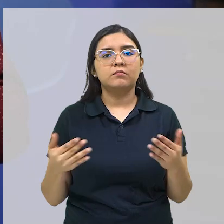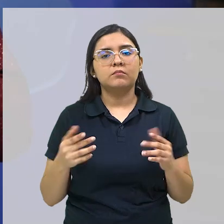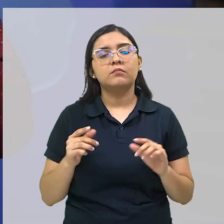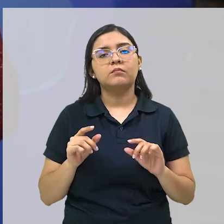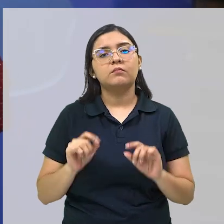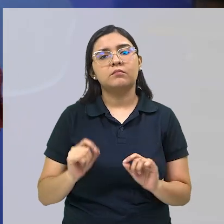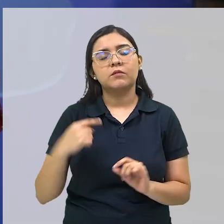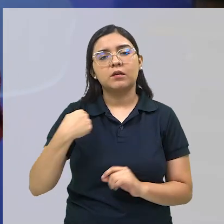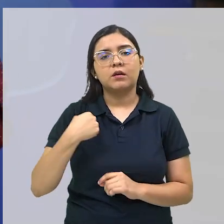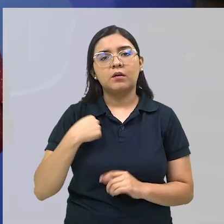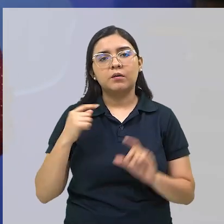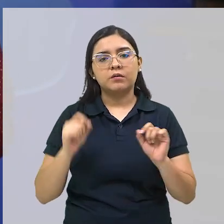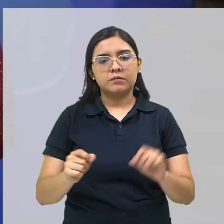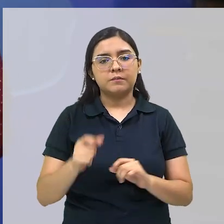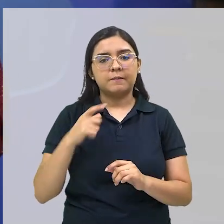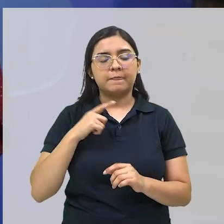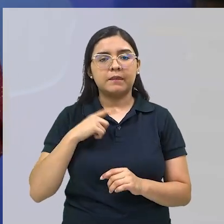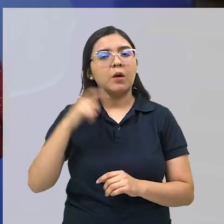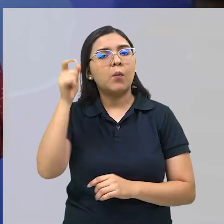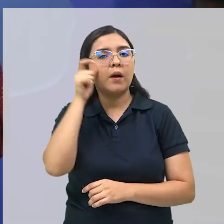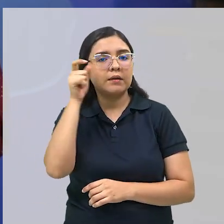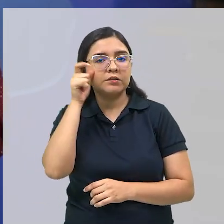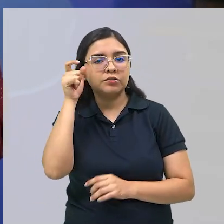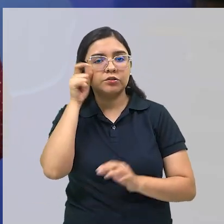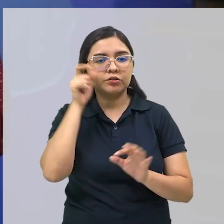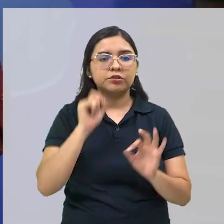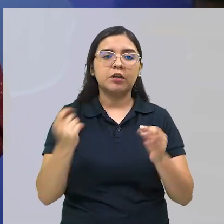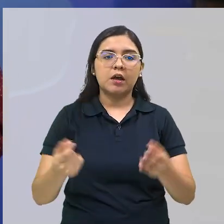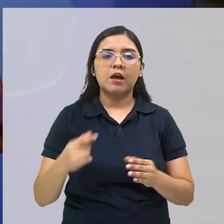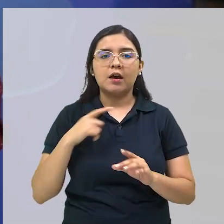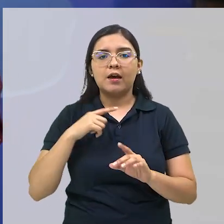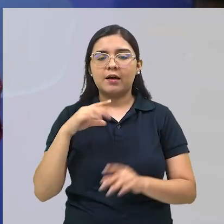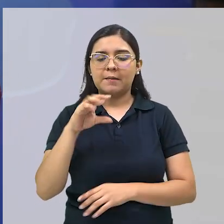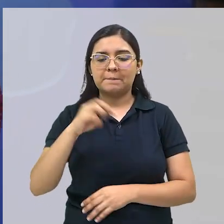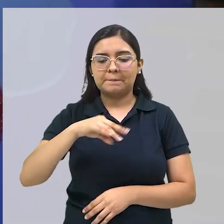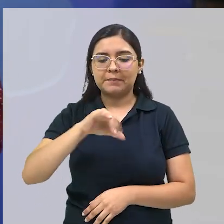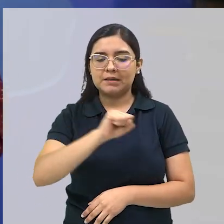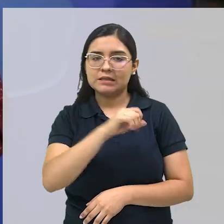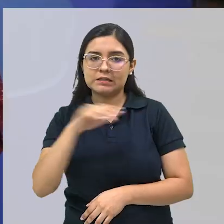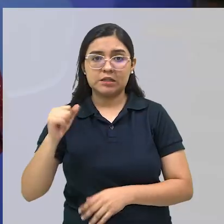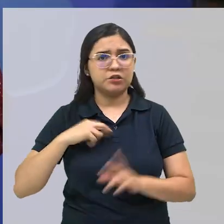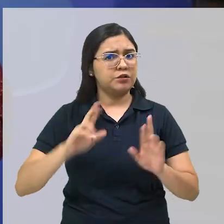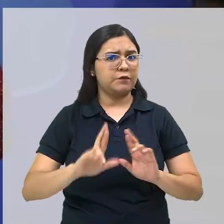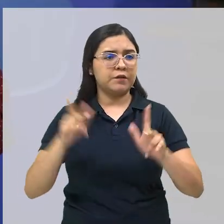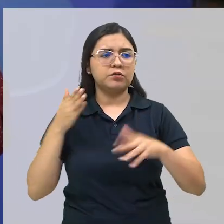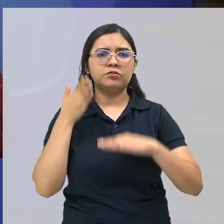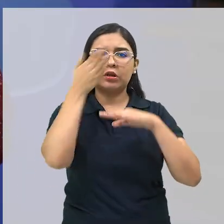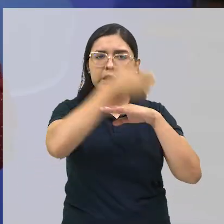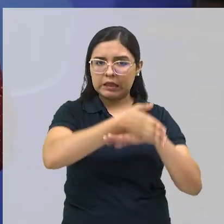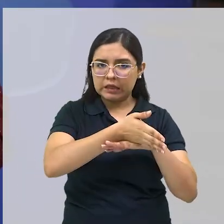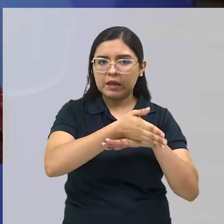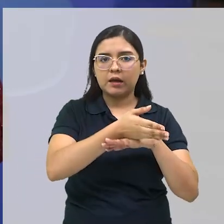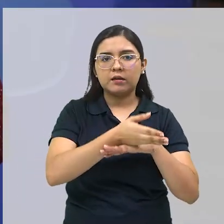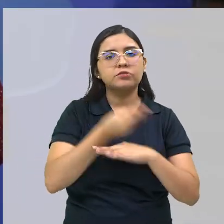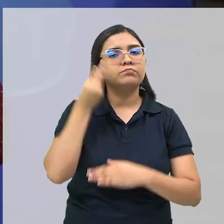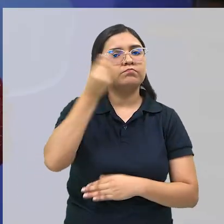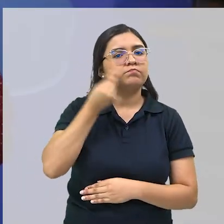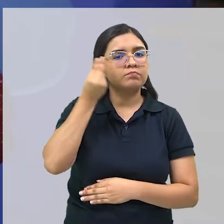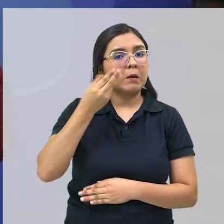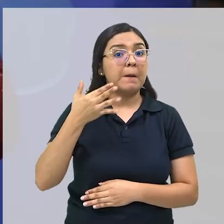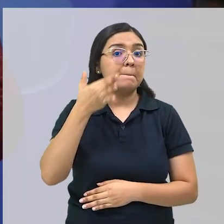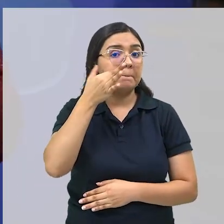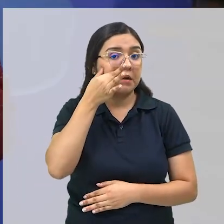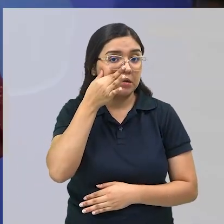Eu assistir à missa e assistir à comunhão é diferente de eu ir na missa e viver, experimentar a